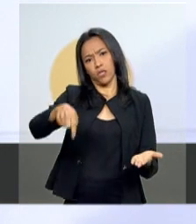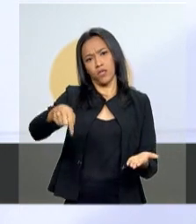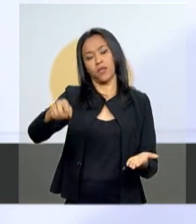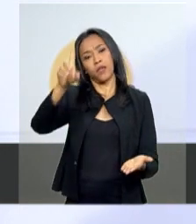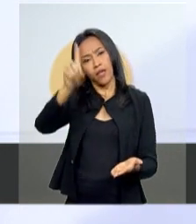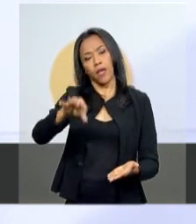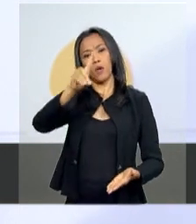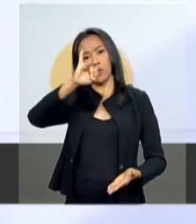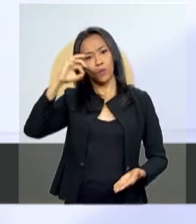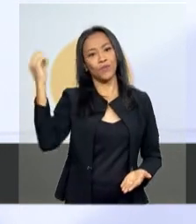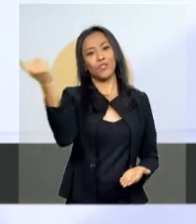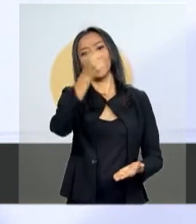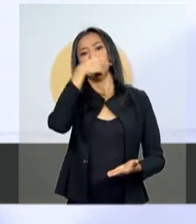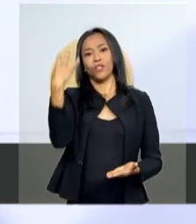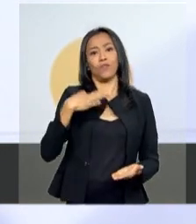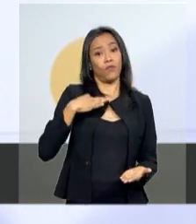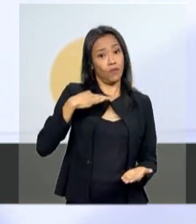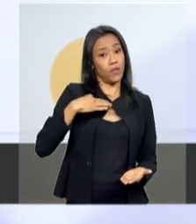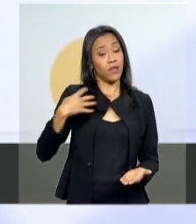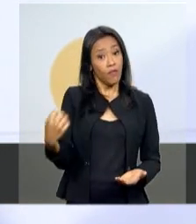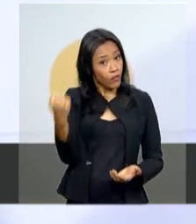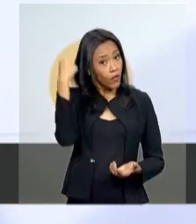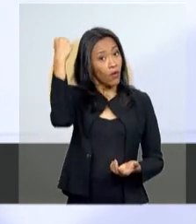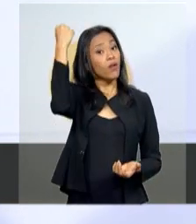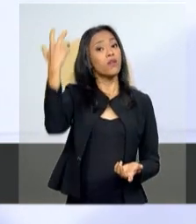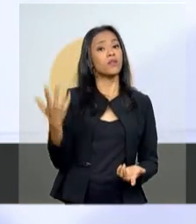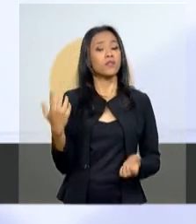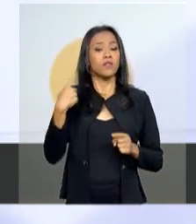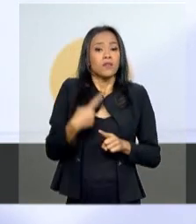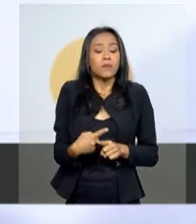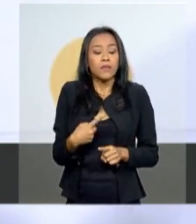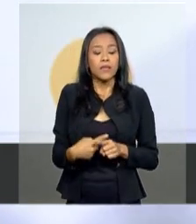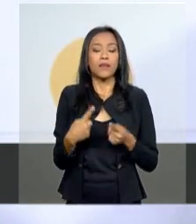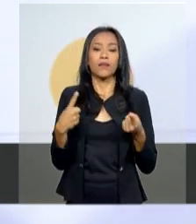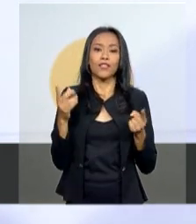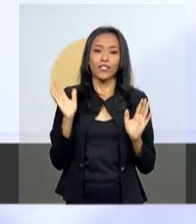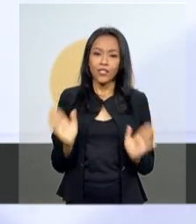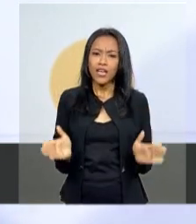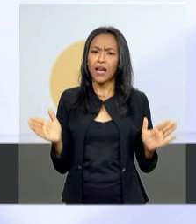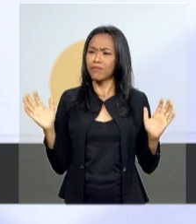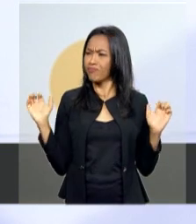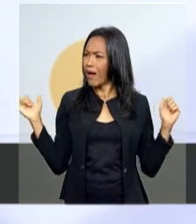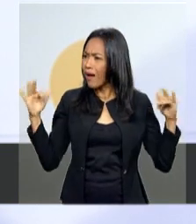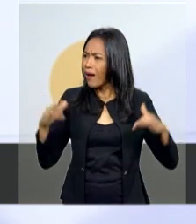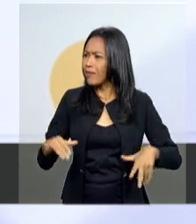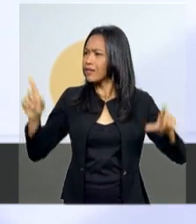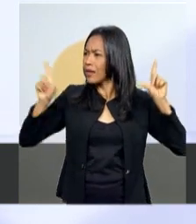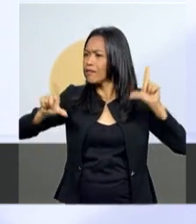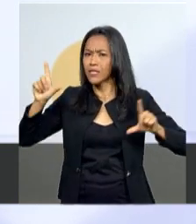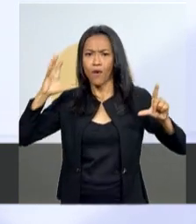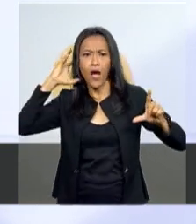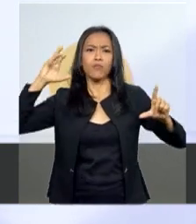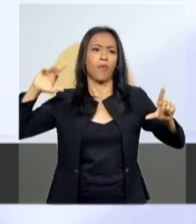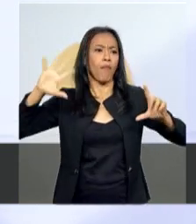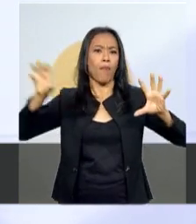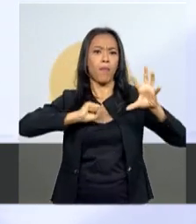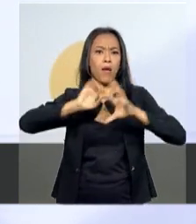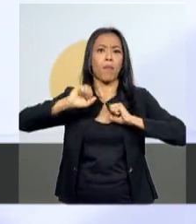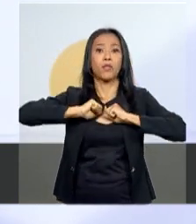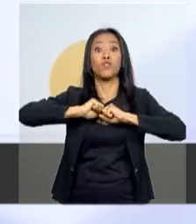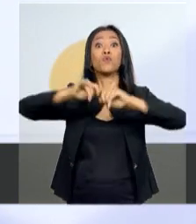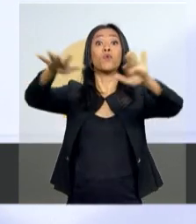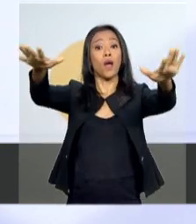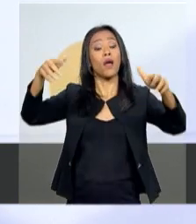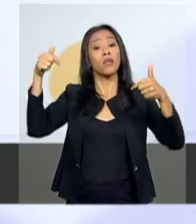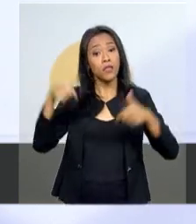voluntário e esta simbologia muito forte porque ela serve já que está toda a imprensa aqui divulgando ela serve para